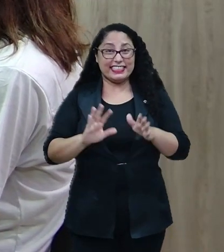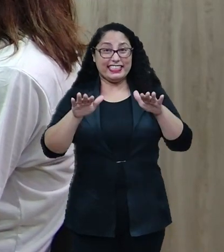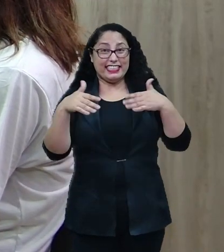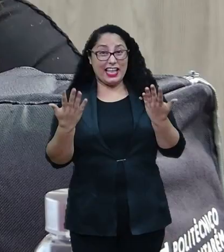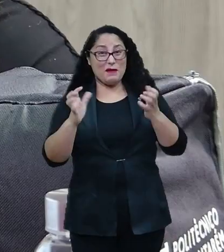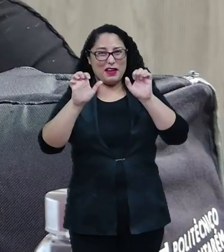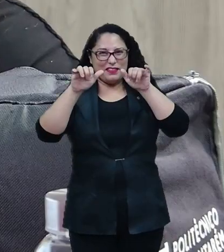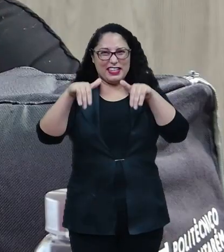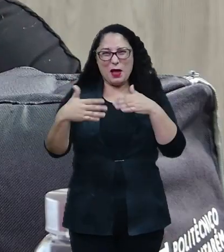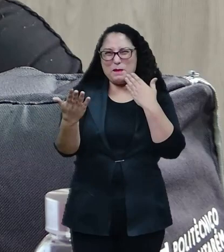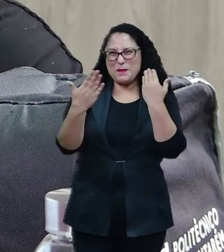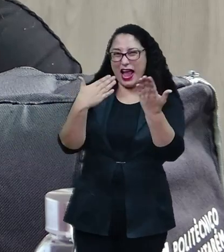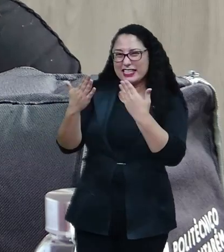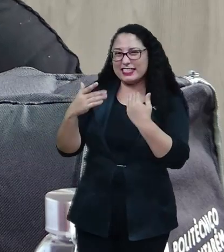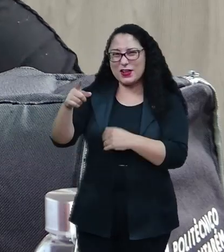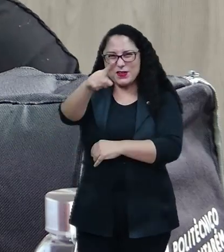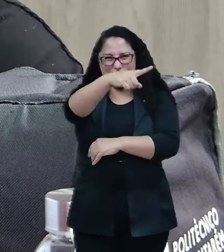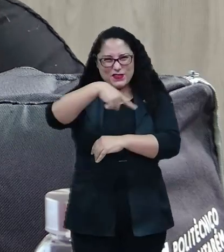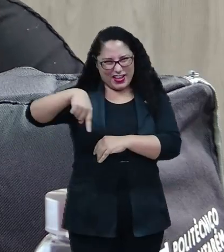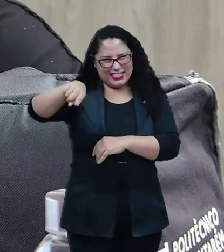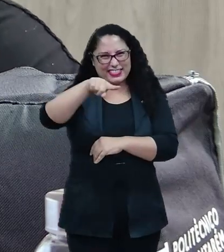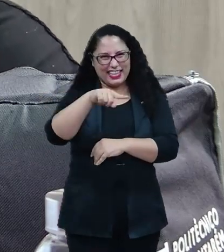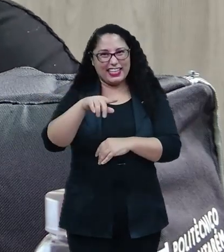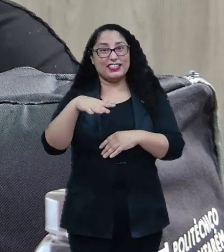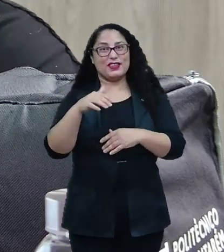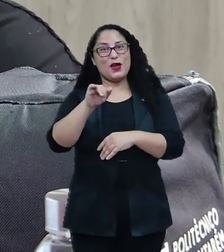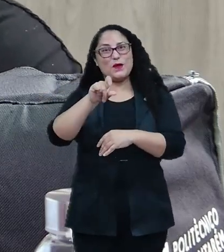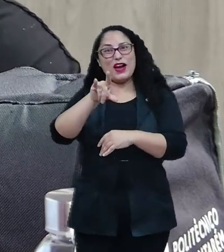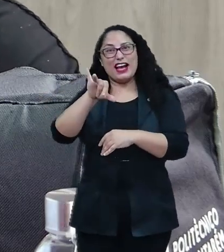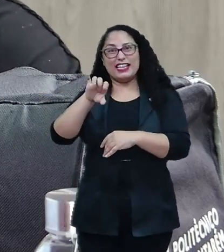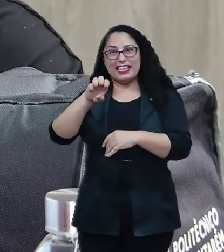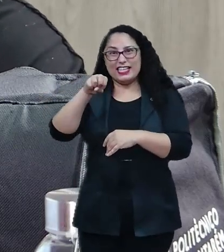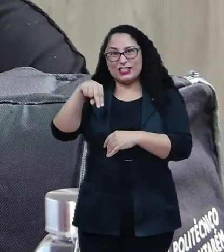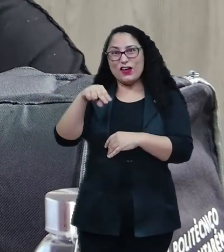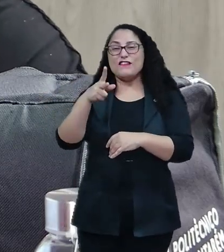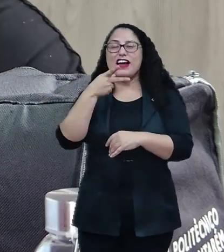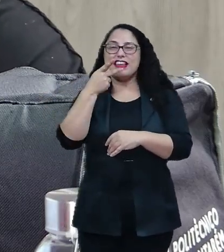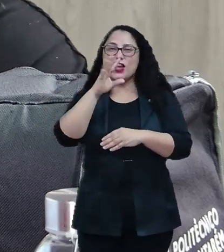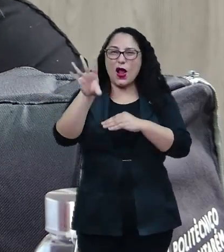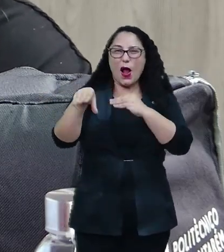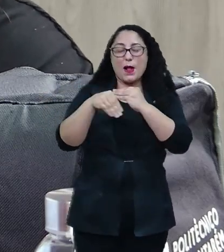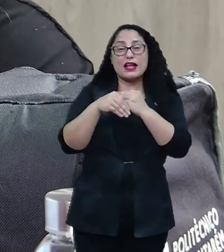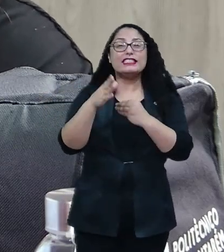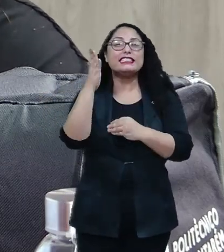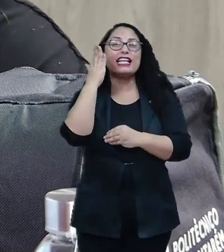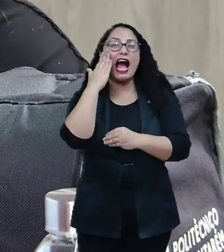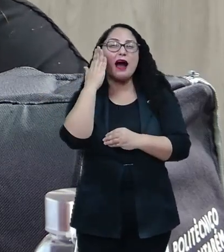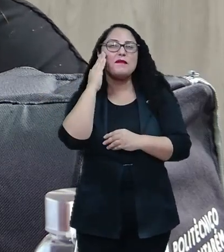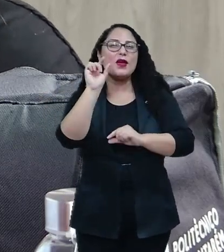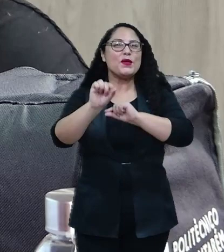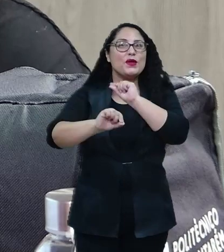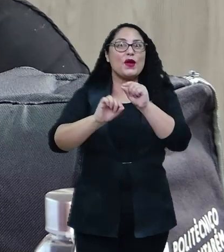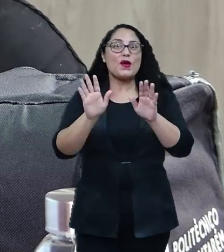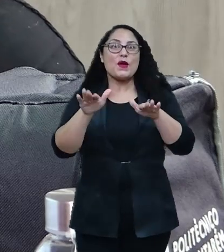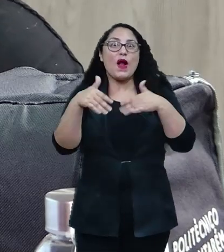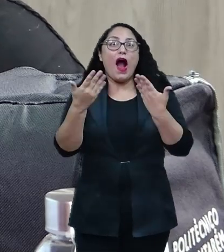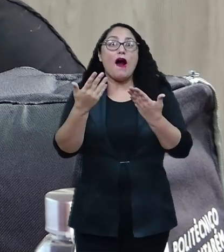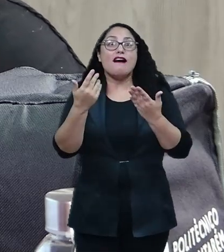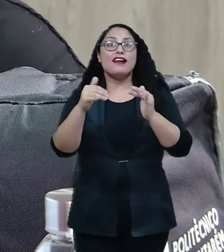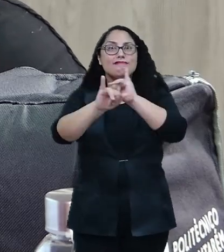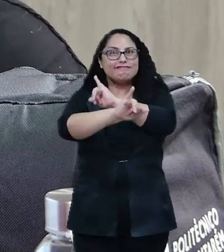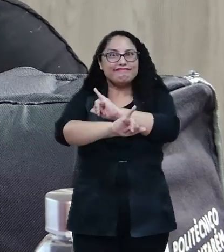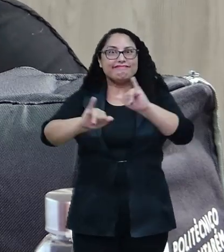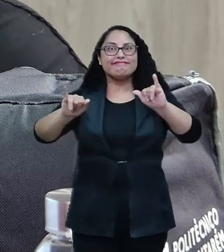Então, para finalizar o bate-papo com vocês, né, porque o Anderson ainda vai falar, eu queria saber qual o recado